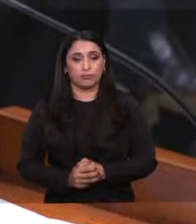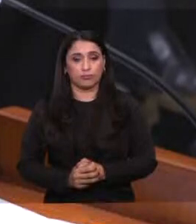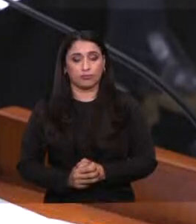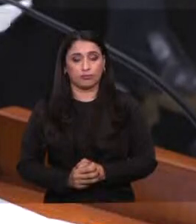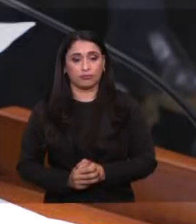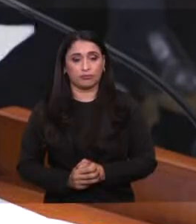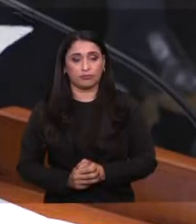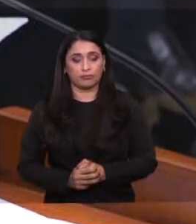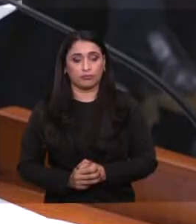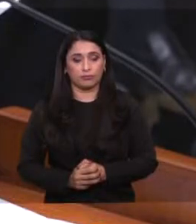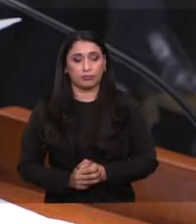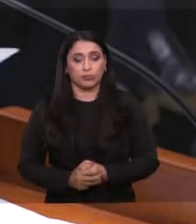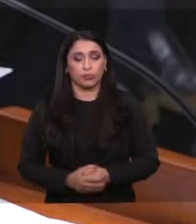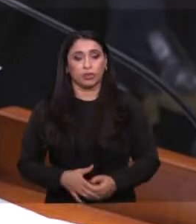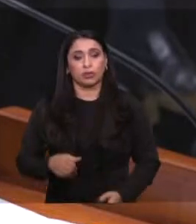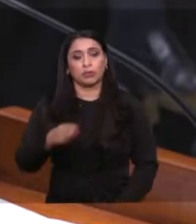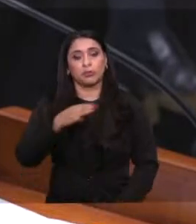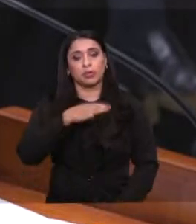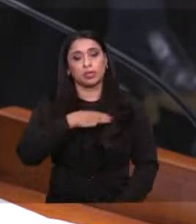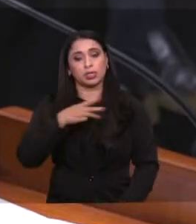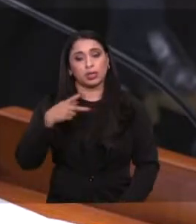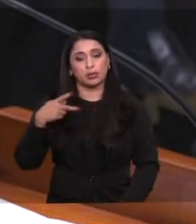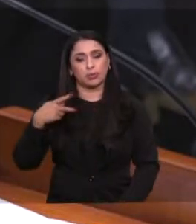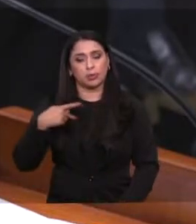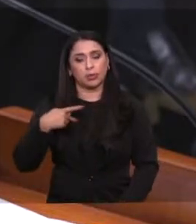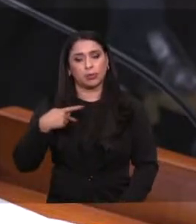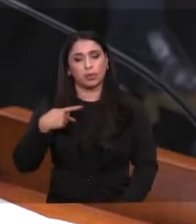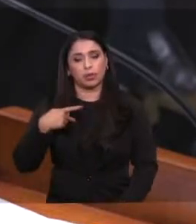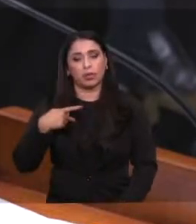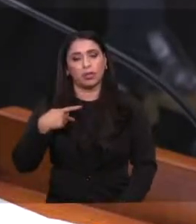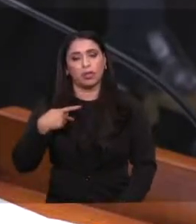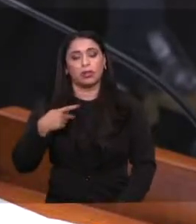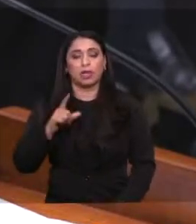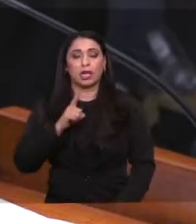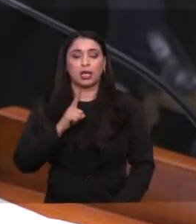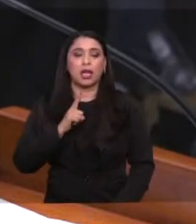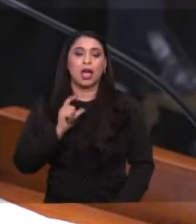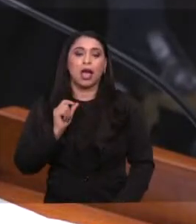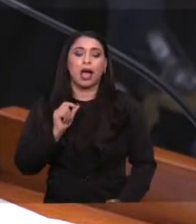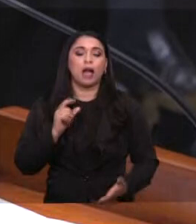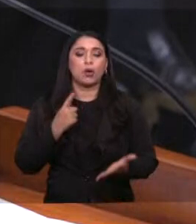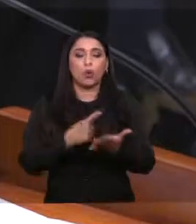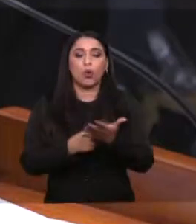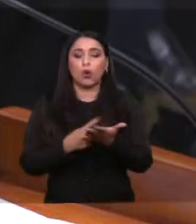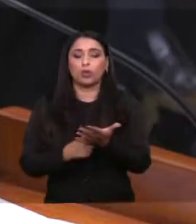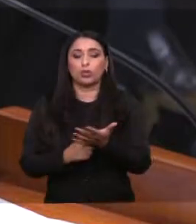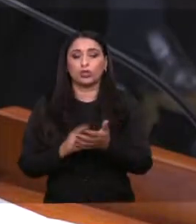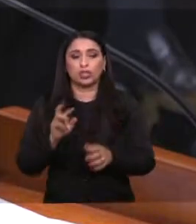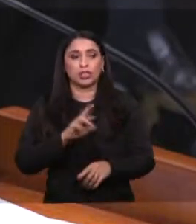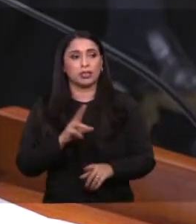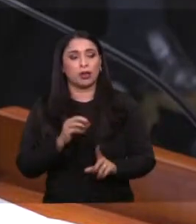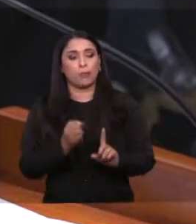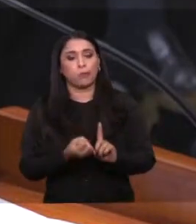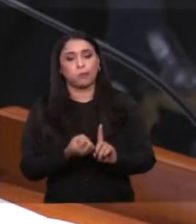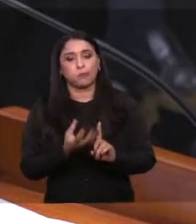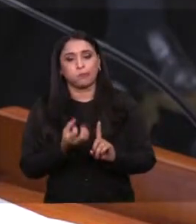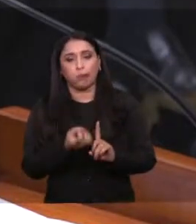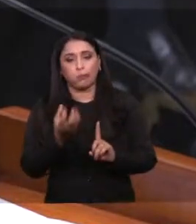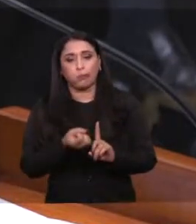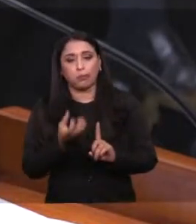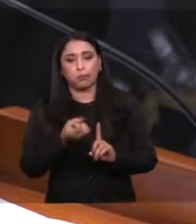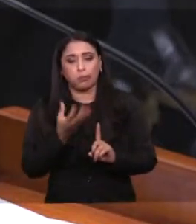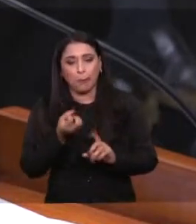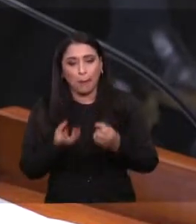quando o Ministério Público propõe acordo de não persecução penal. Essa revisão pelo